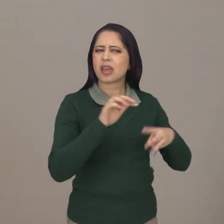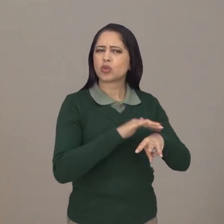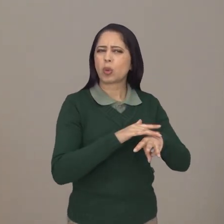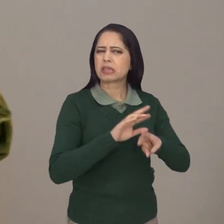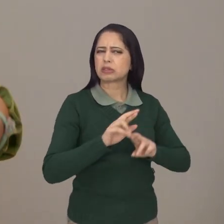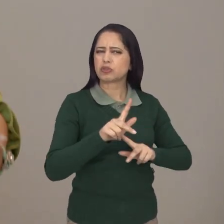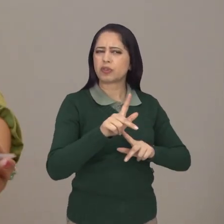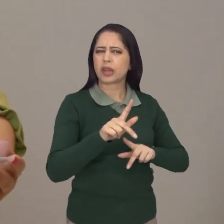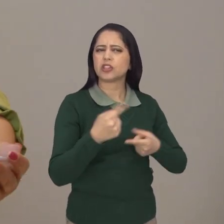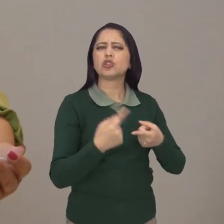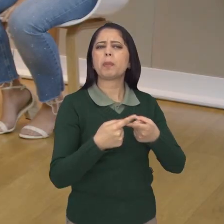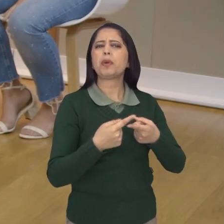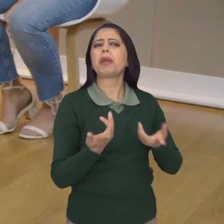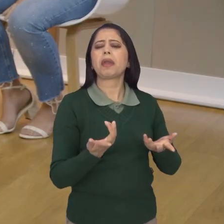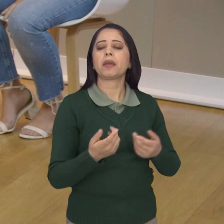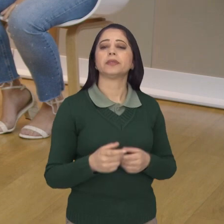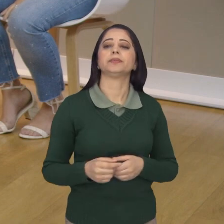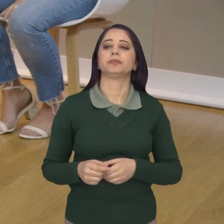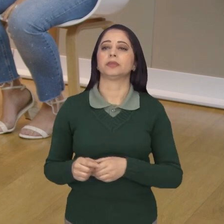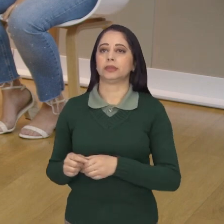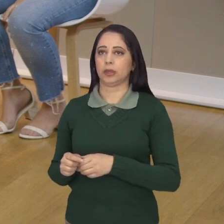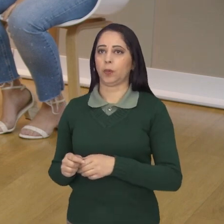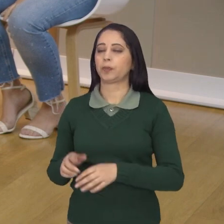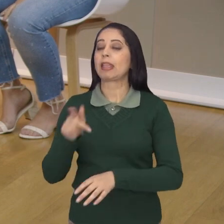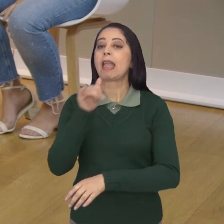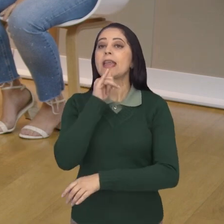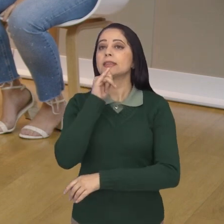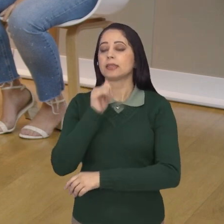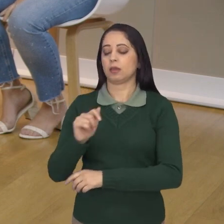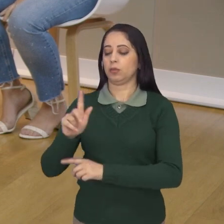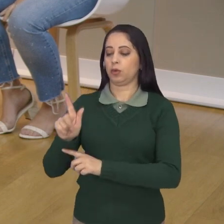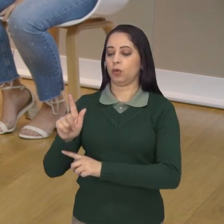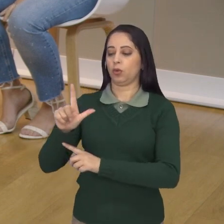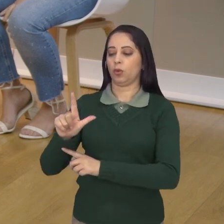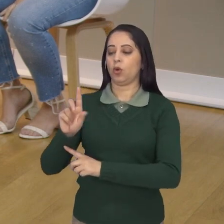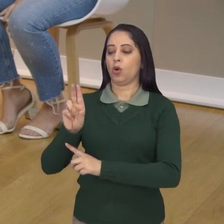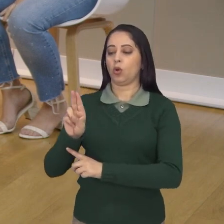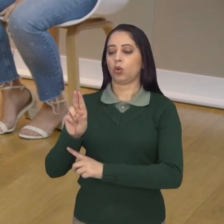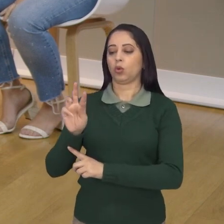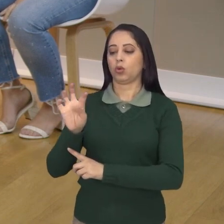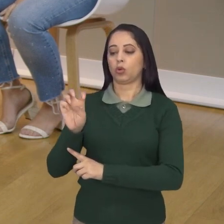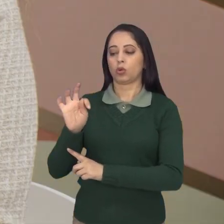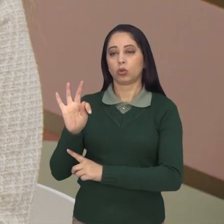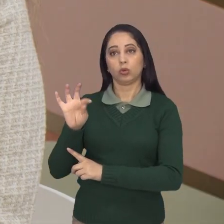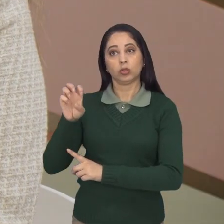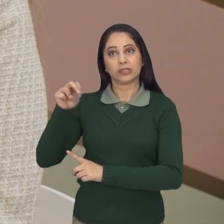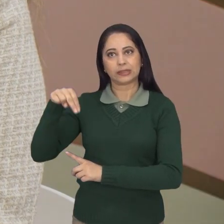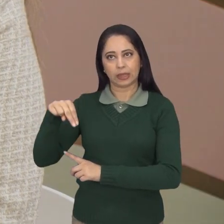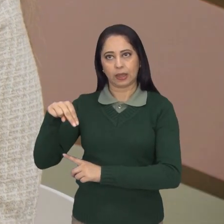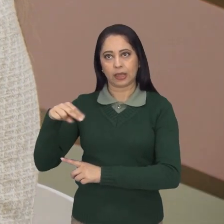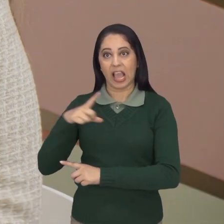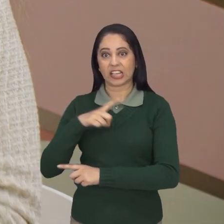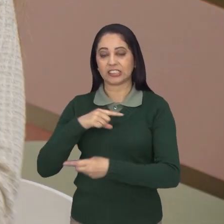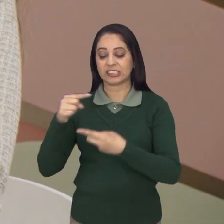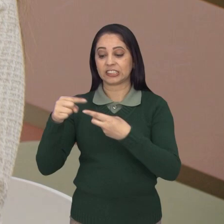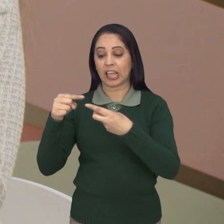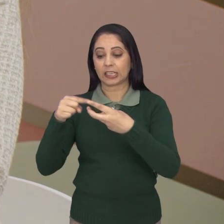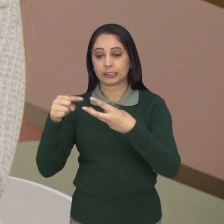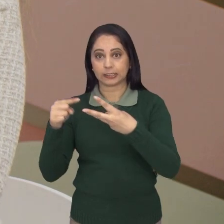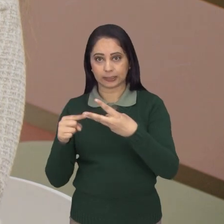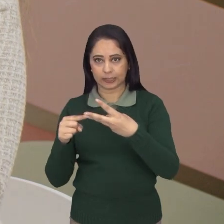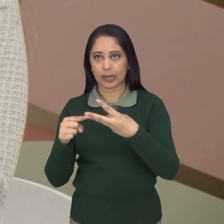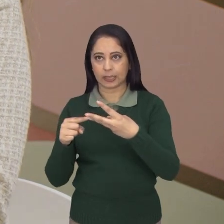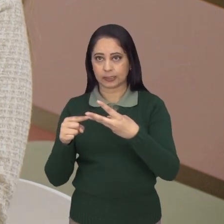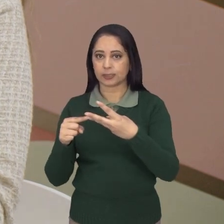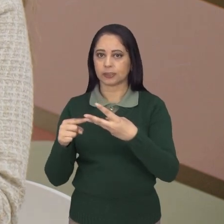que difere uma da outra? Então, assim, quando a gente pensa no glúten, ele é encontrado nessas farinhas e a gente pode ter 3 patologias em relação